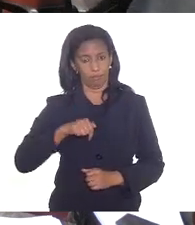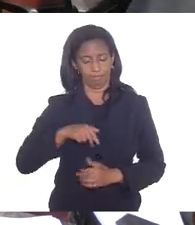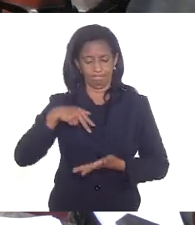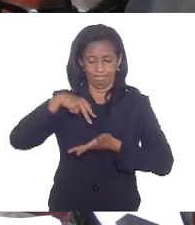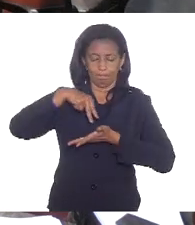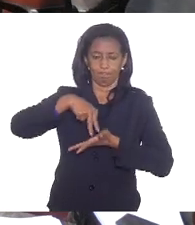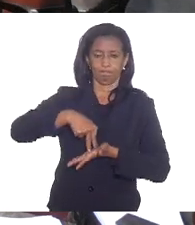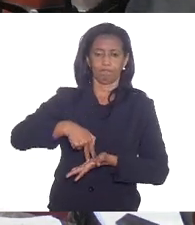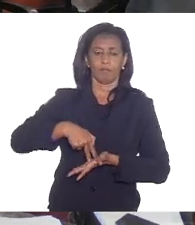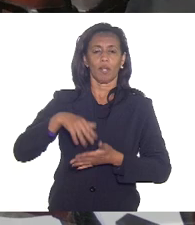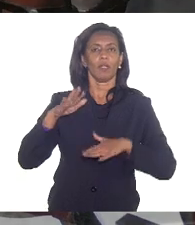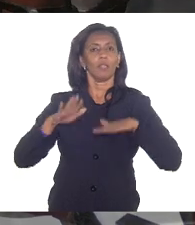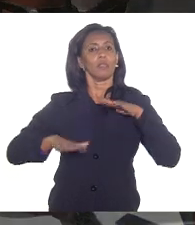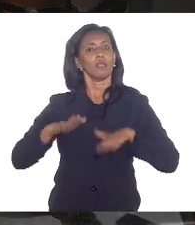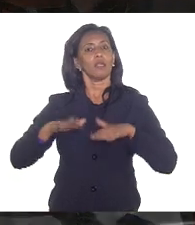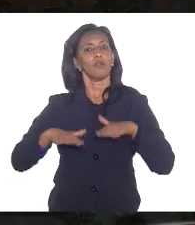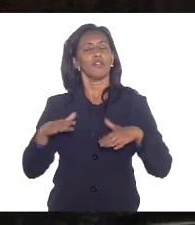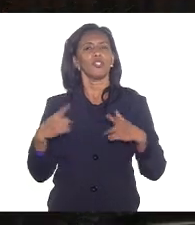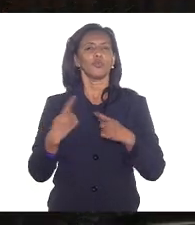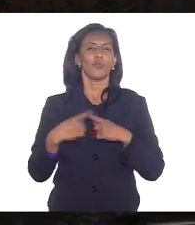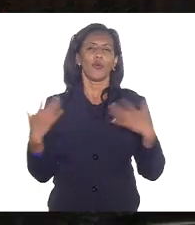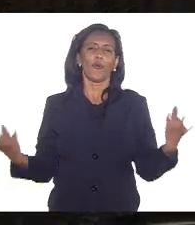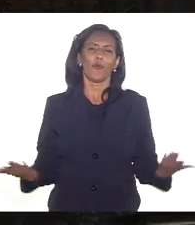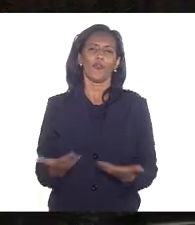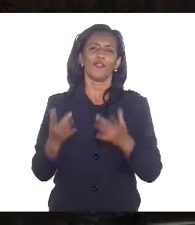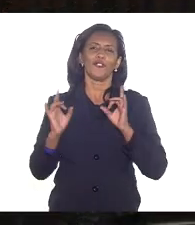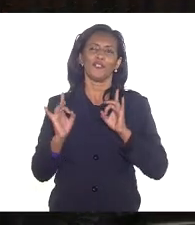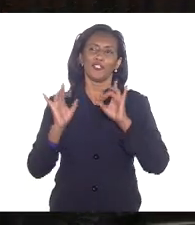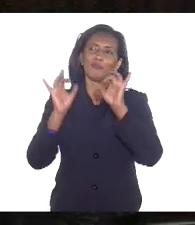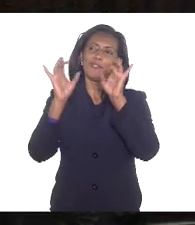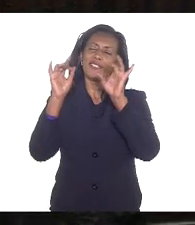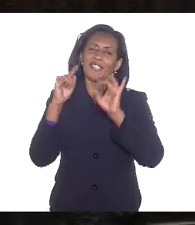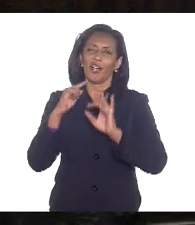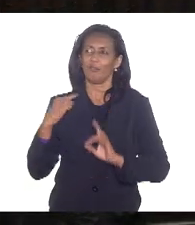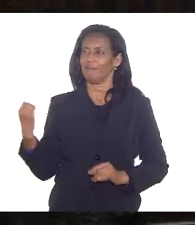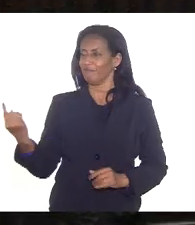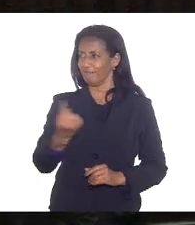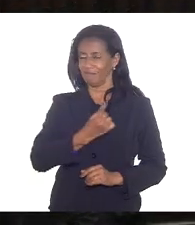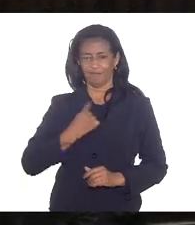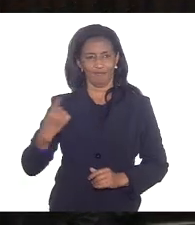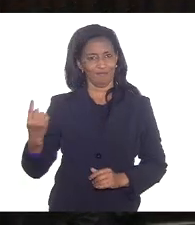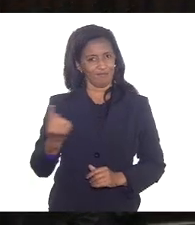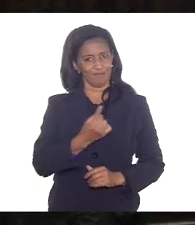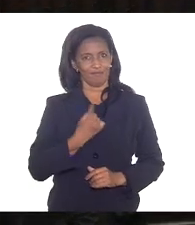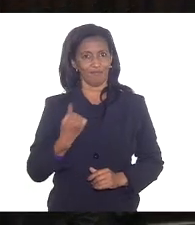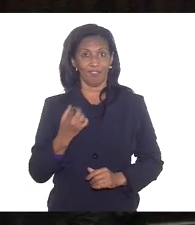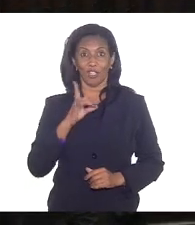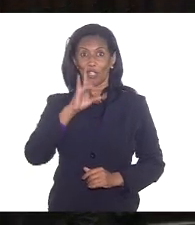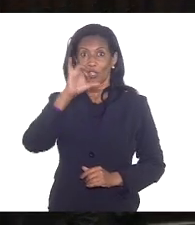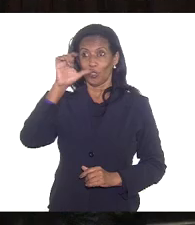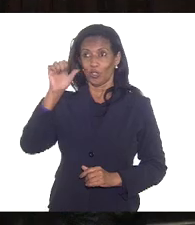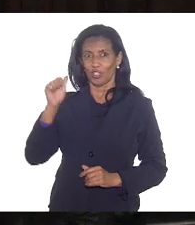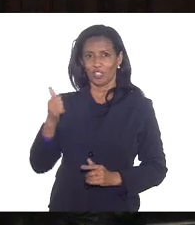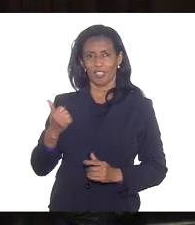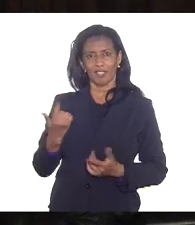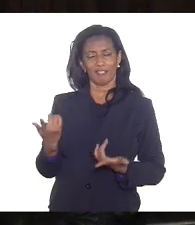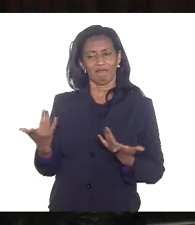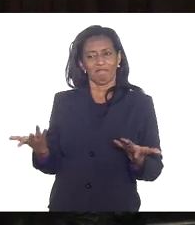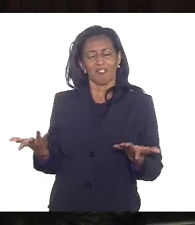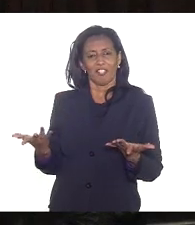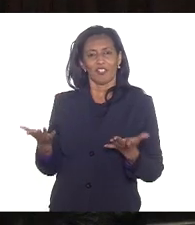Tribuna talvez porque hoje seja um dia muito especial para todos nós o dia que nós vamos deixar